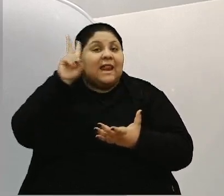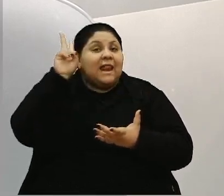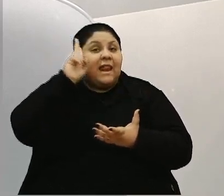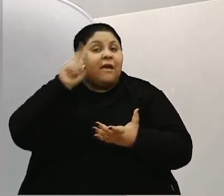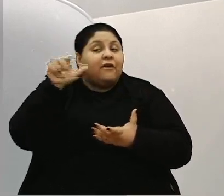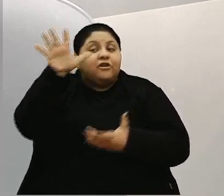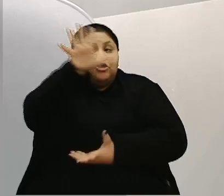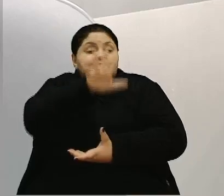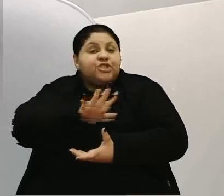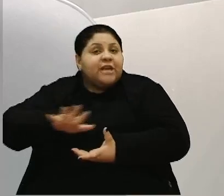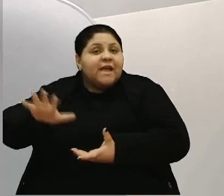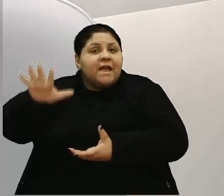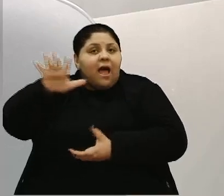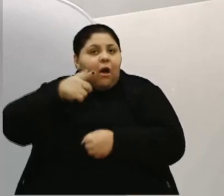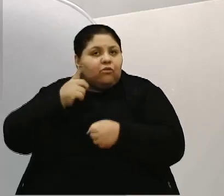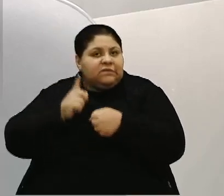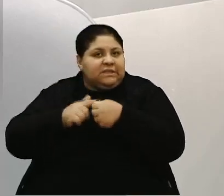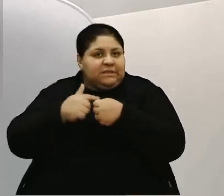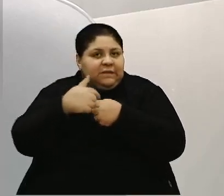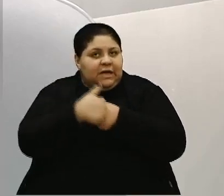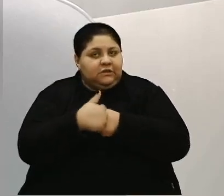a nossa cidade.